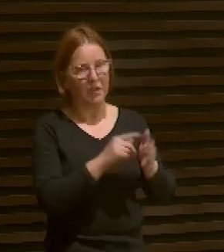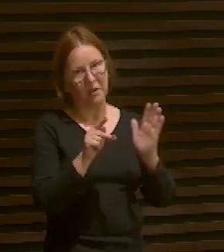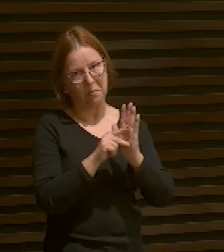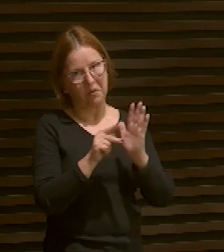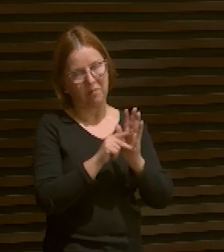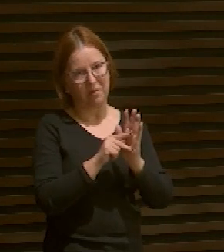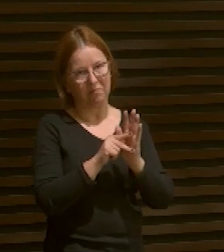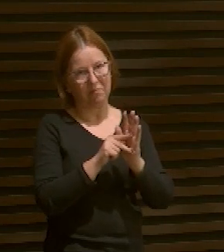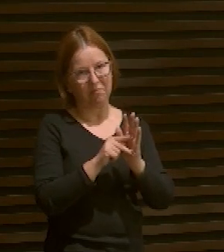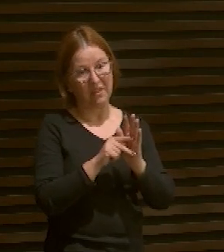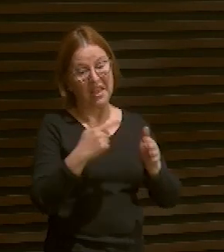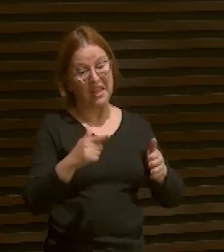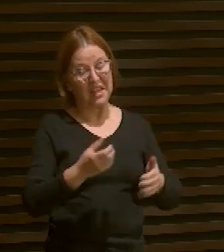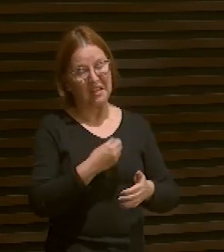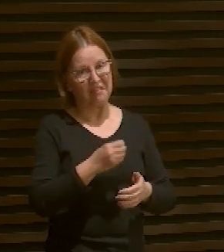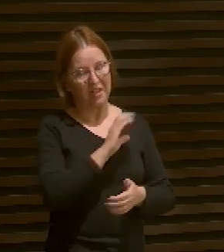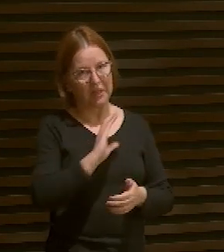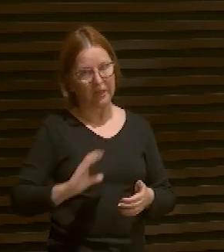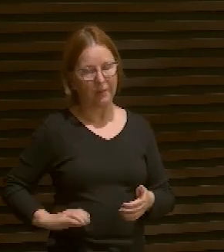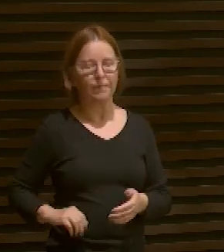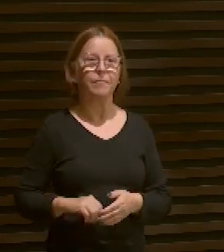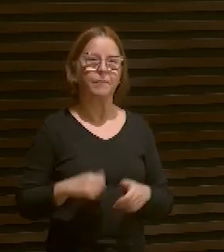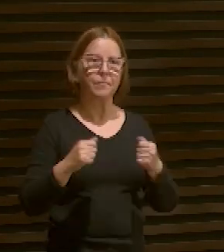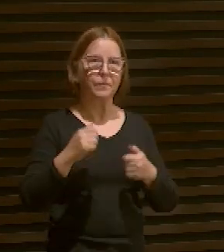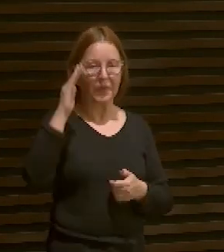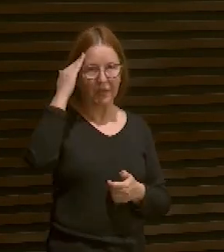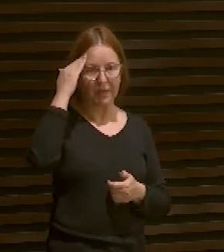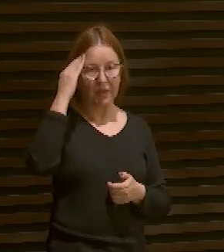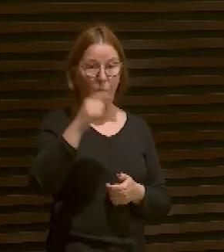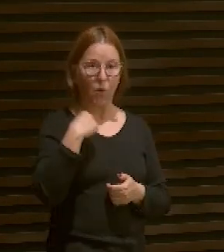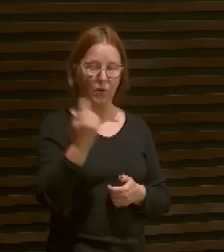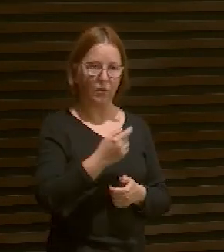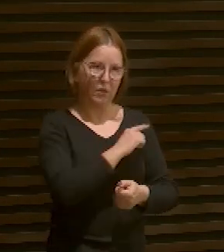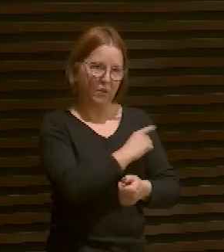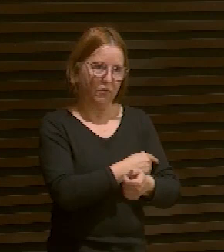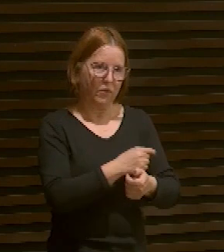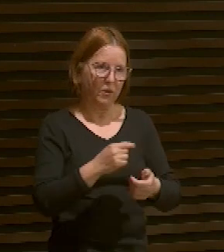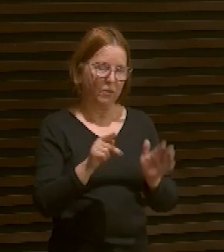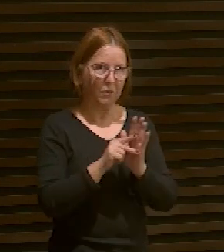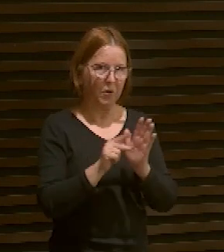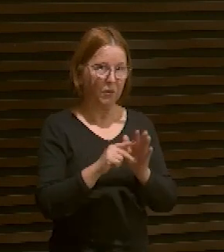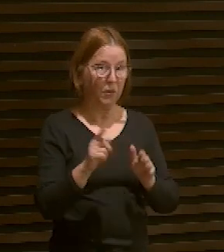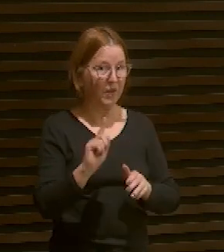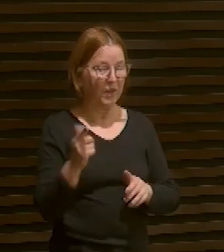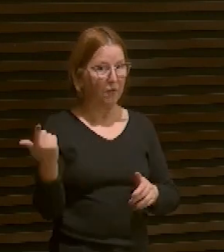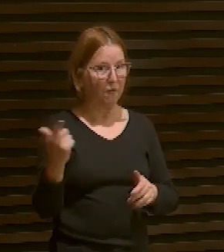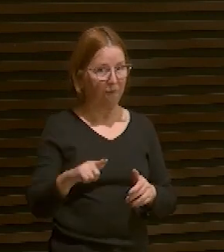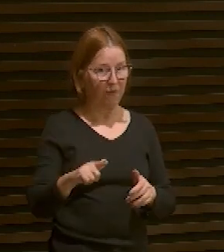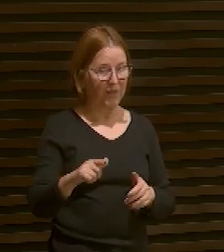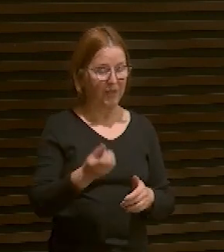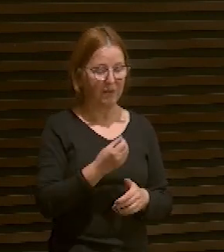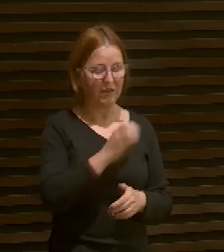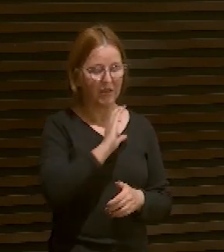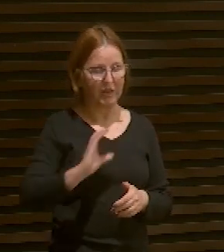Cristo. O que devemos entender é que nosso esforço próprio não provém da vida de Cristo, vida no Espírito. O